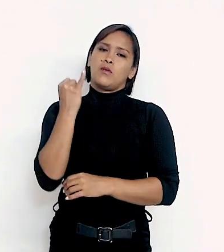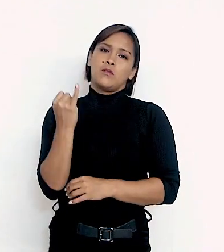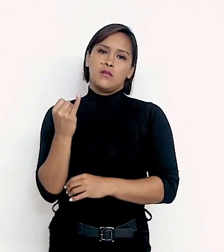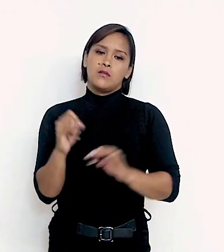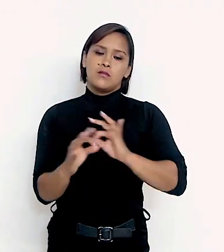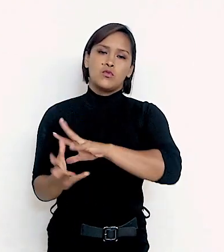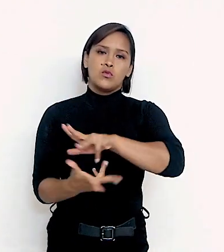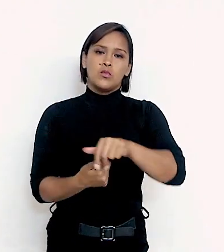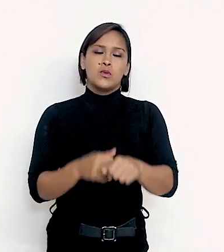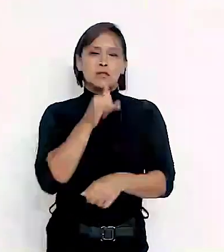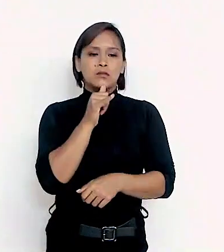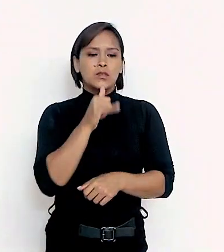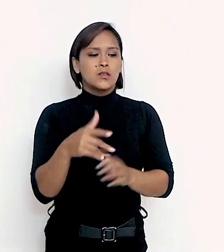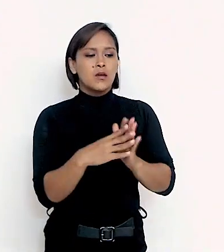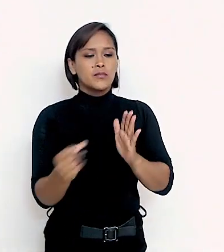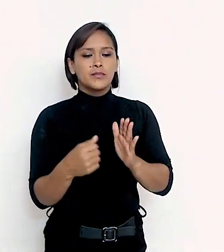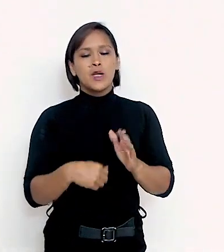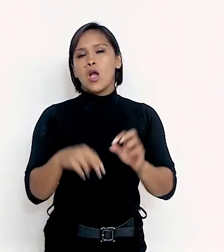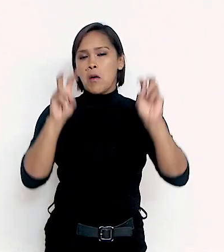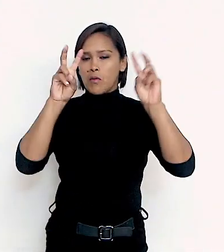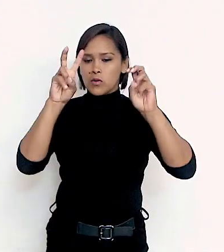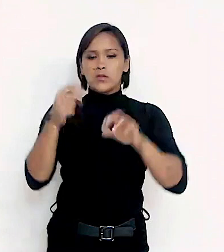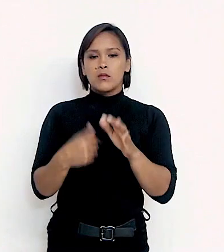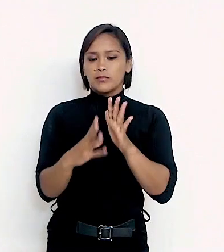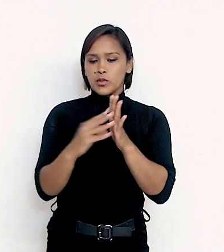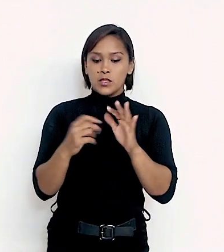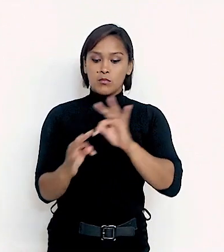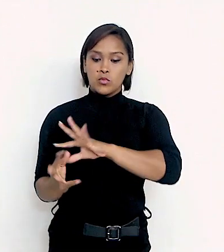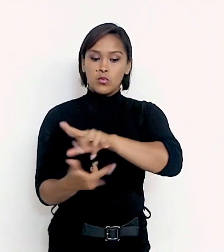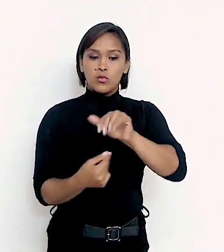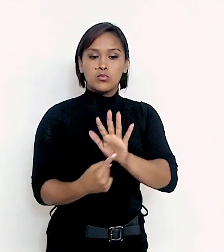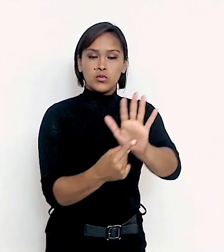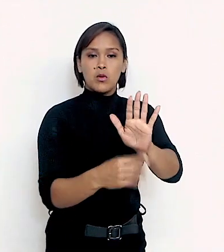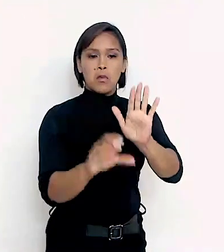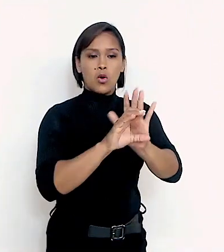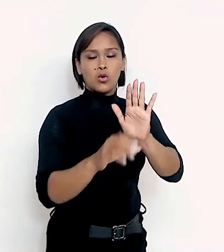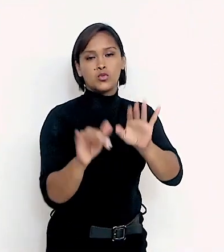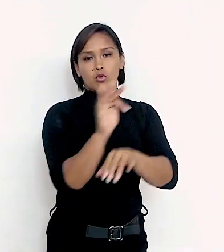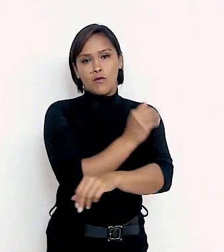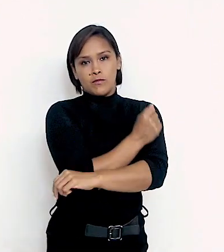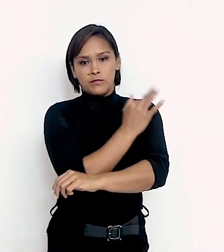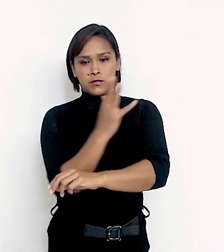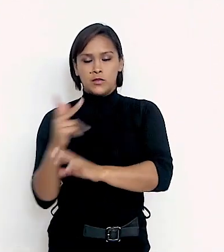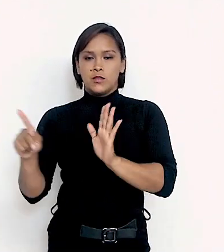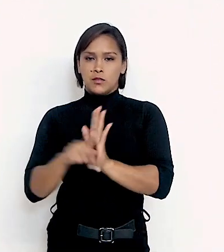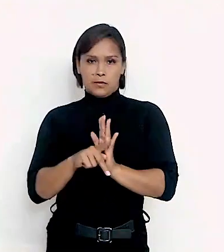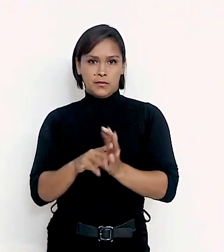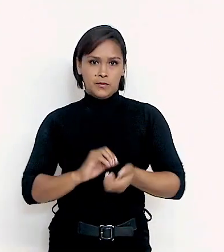são um exemplo deveriam ser considerados um exemplo para o resto do mundo como e Florestal O